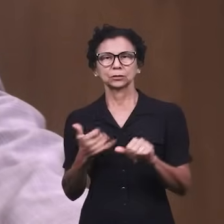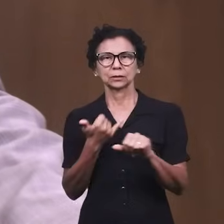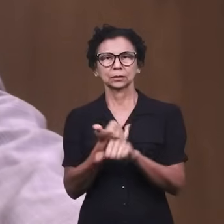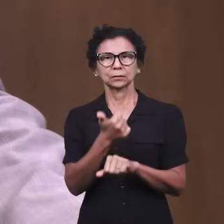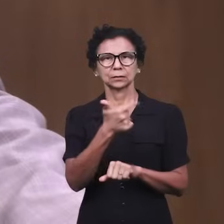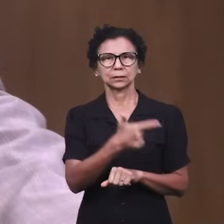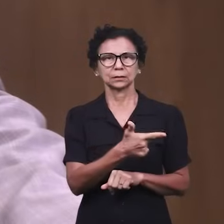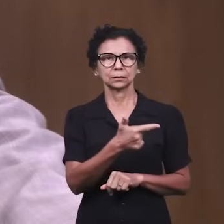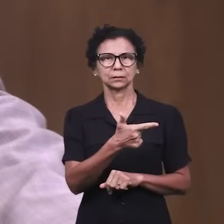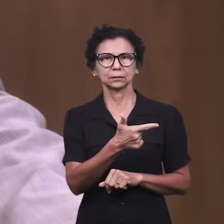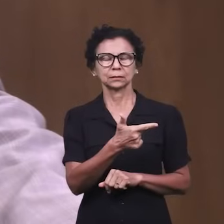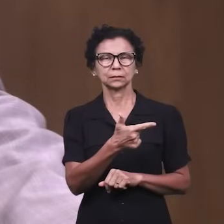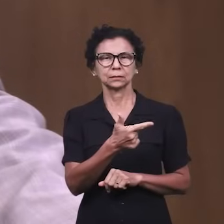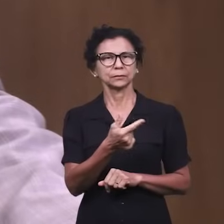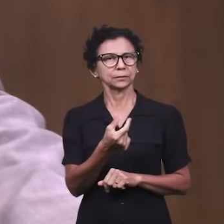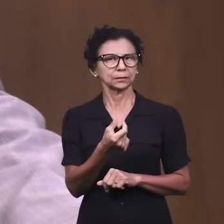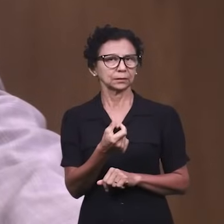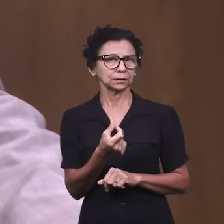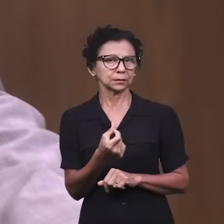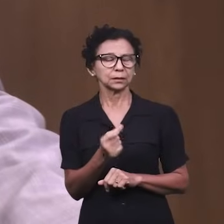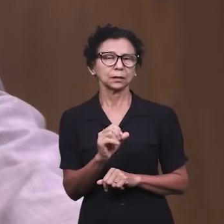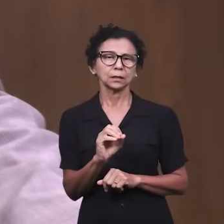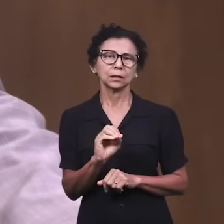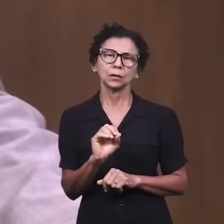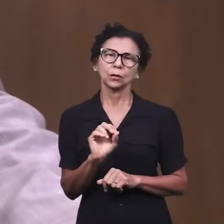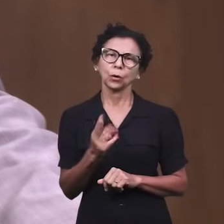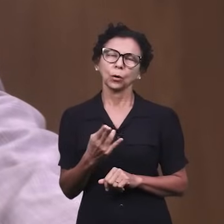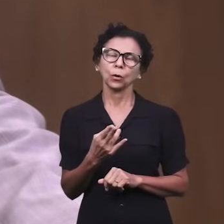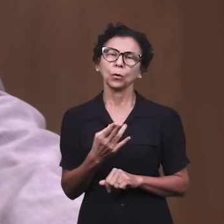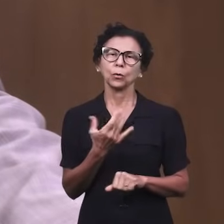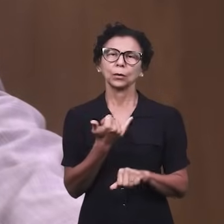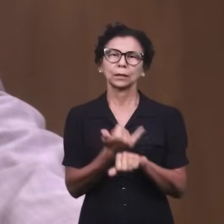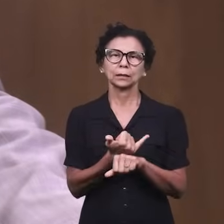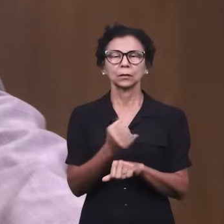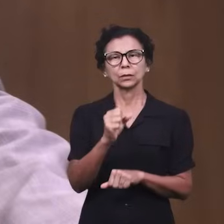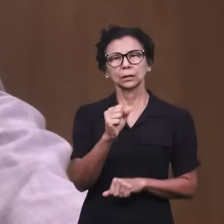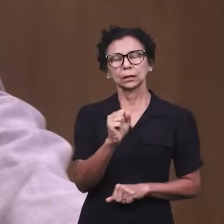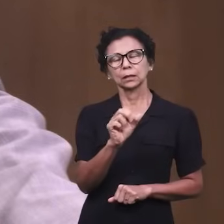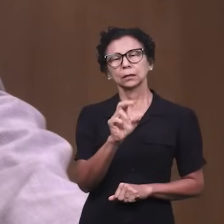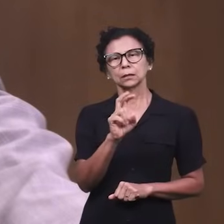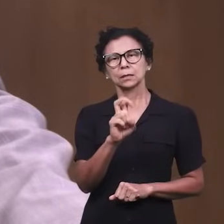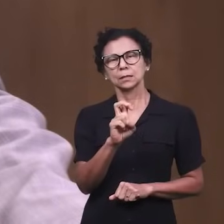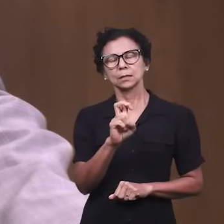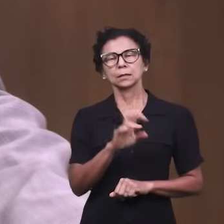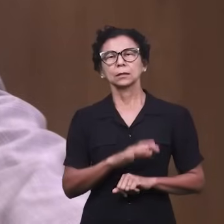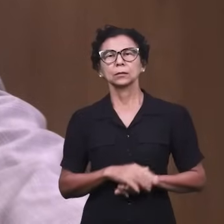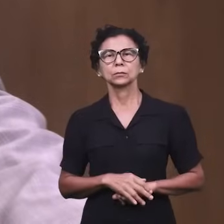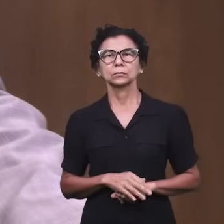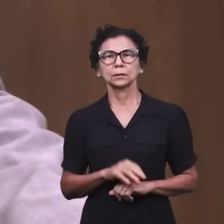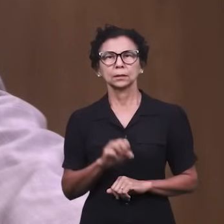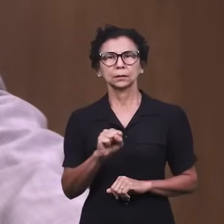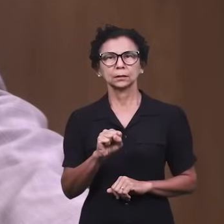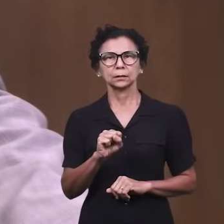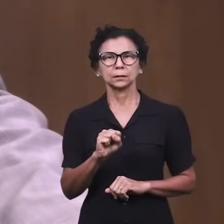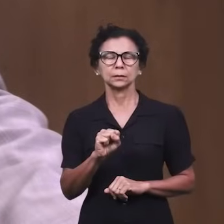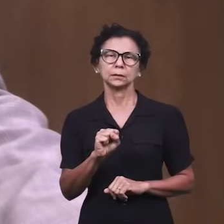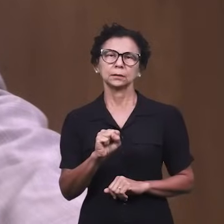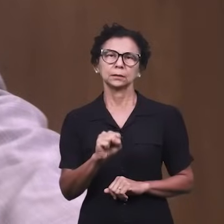canal 126, ou pela Sky no canal 85, ou mesmo pelo